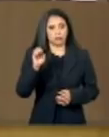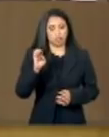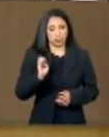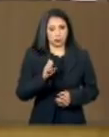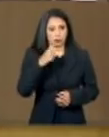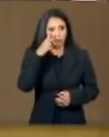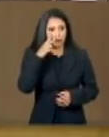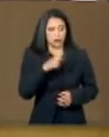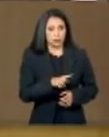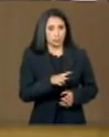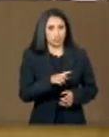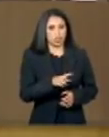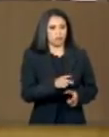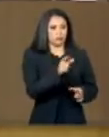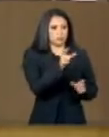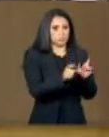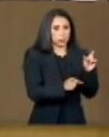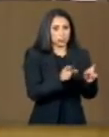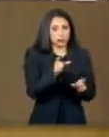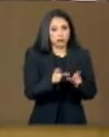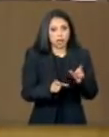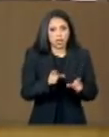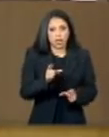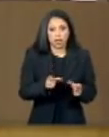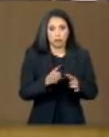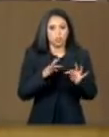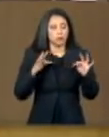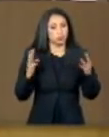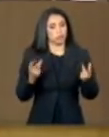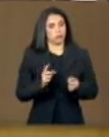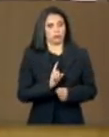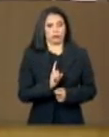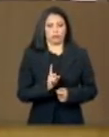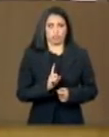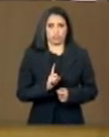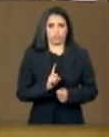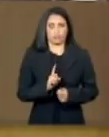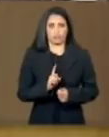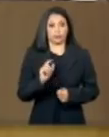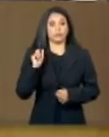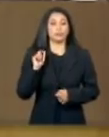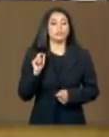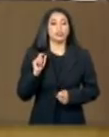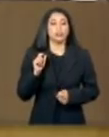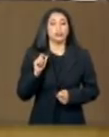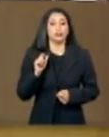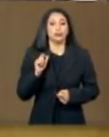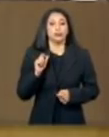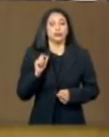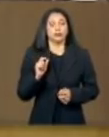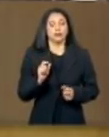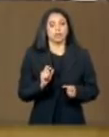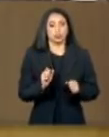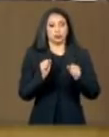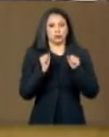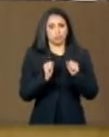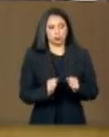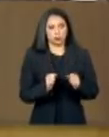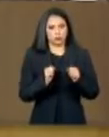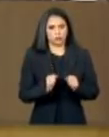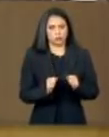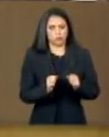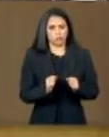casos exatamente dizer que no exercício do seu poder de autotutela